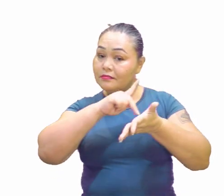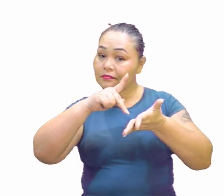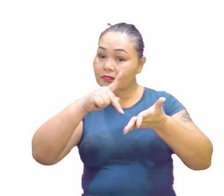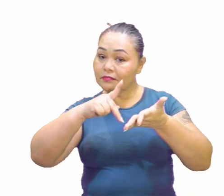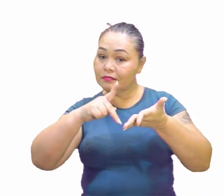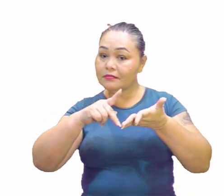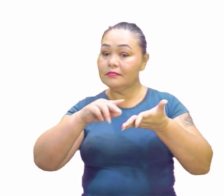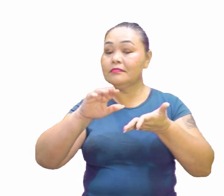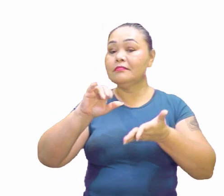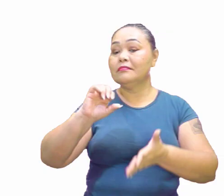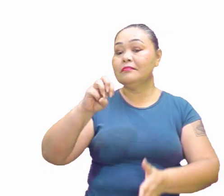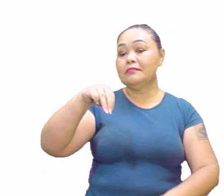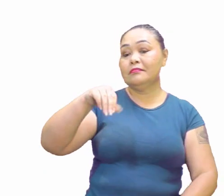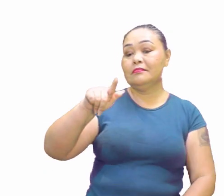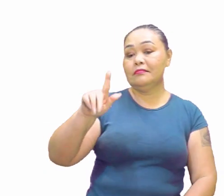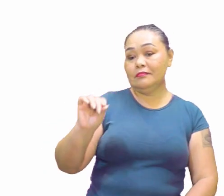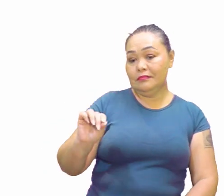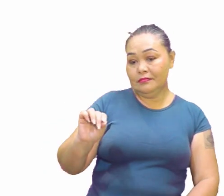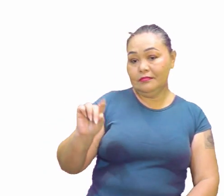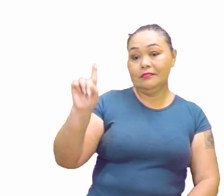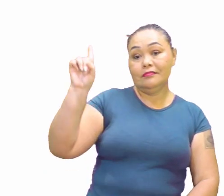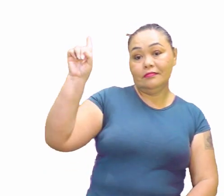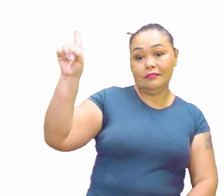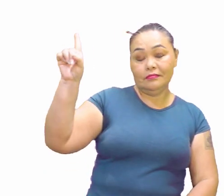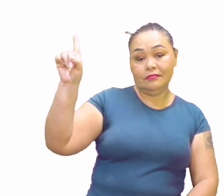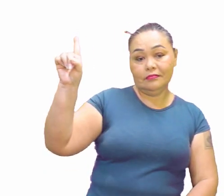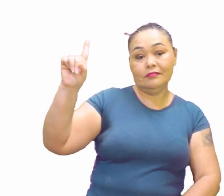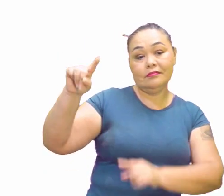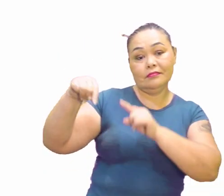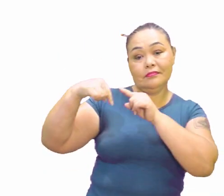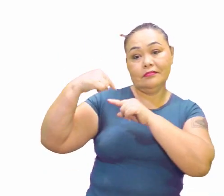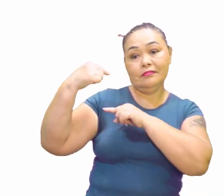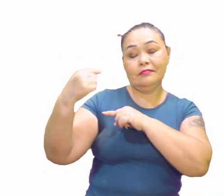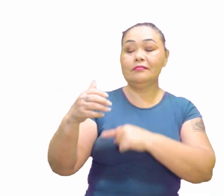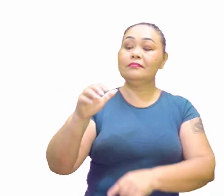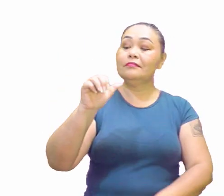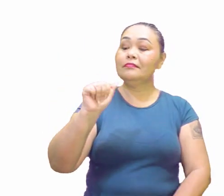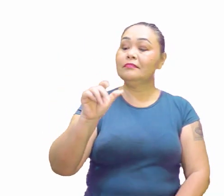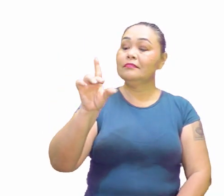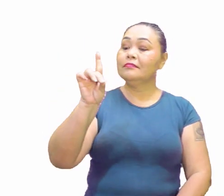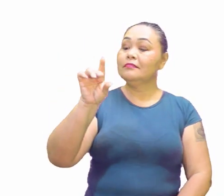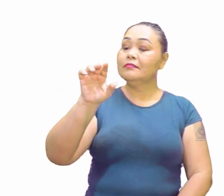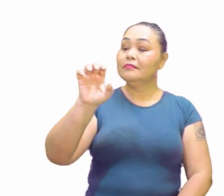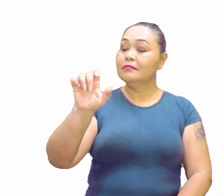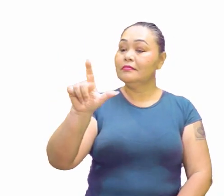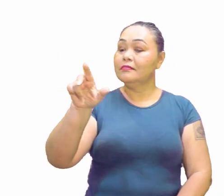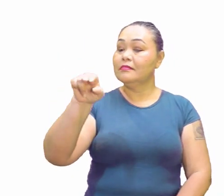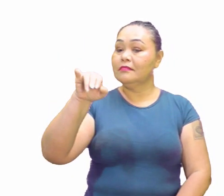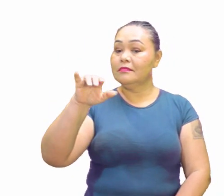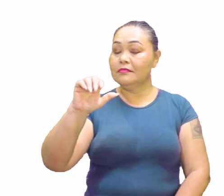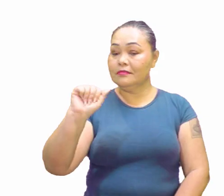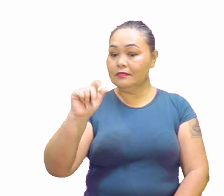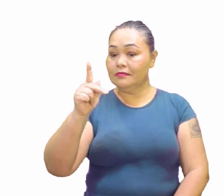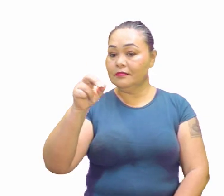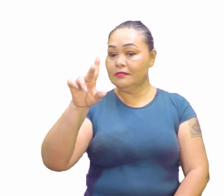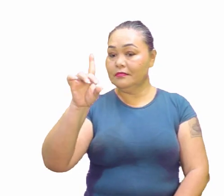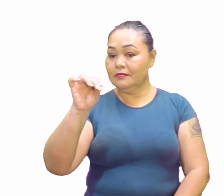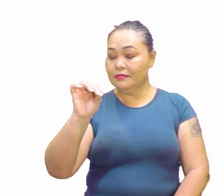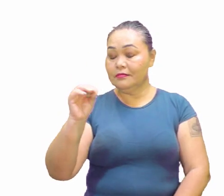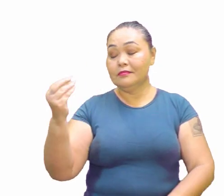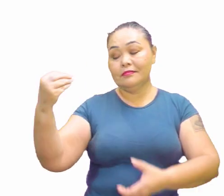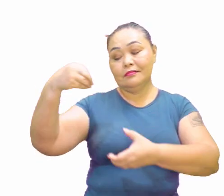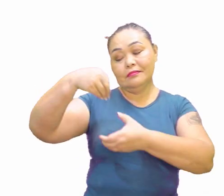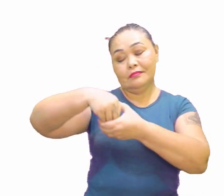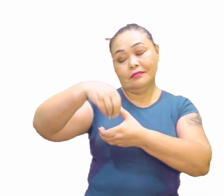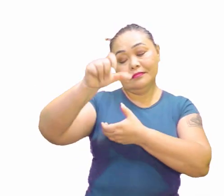a editora Imago. Então, aí um pouquinho de Adélia Prado, que faz parte da nossa literatura